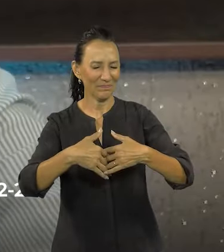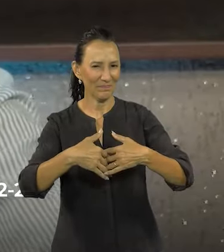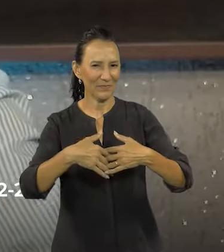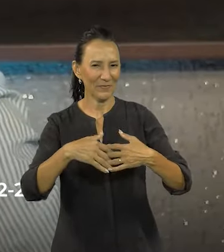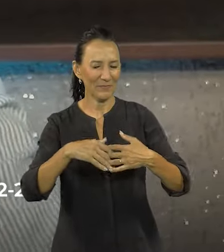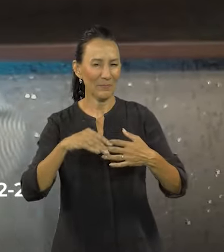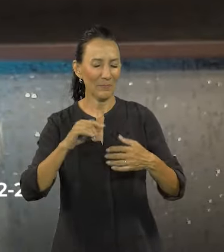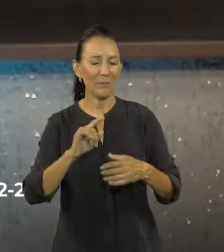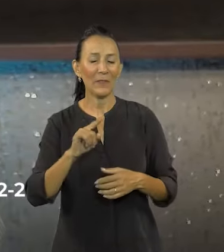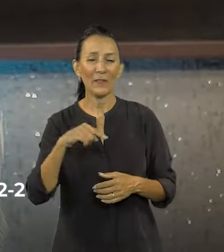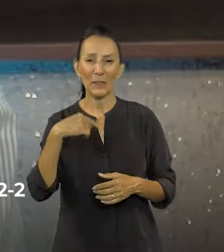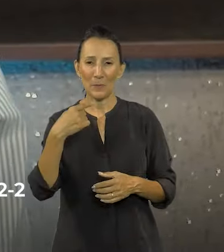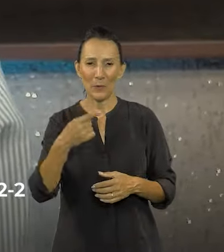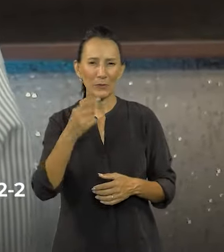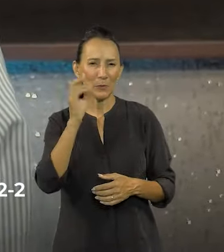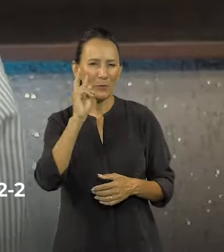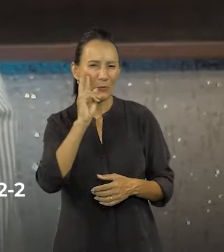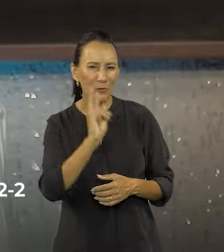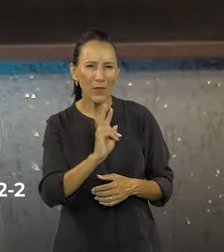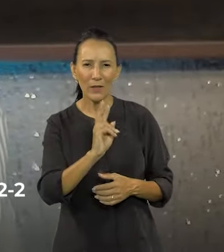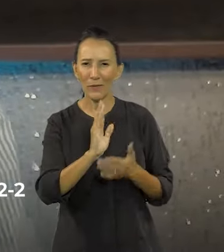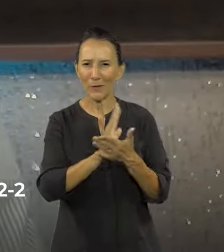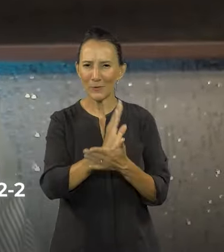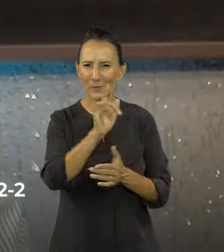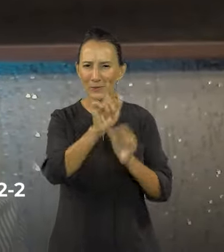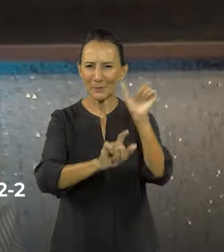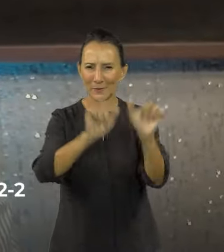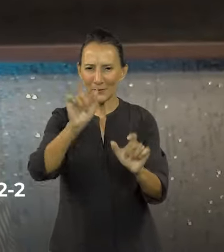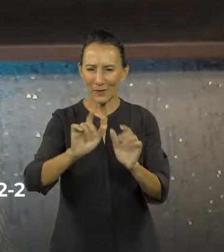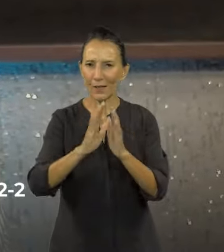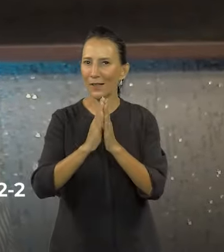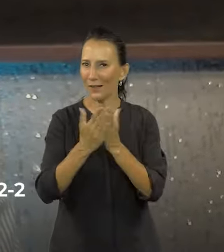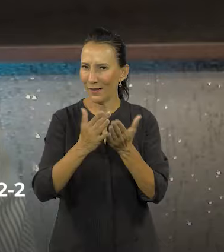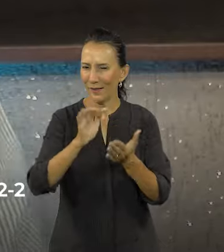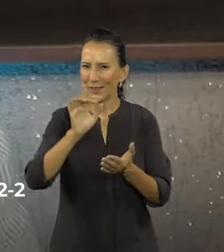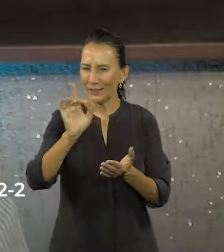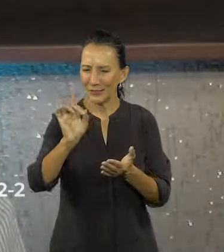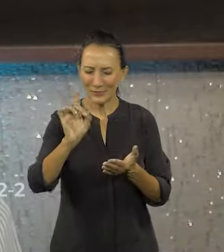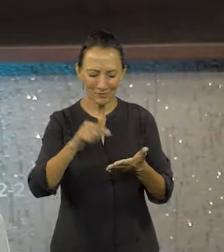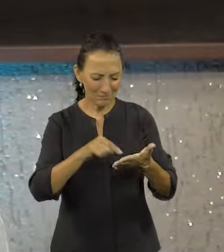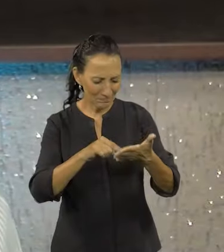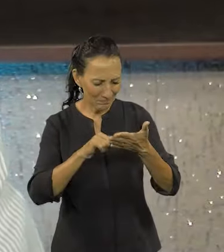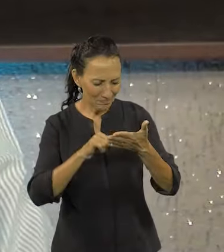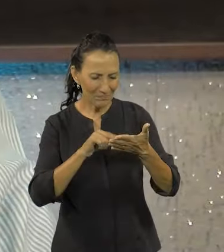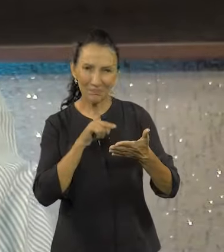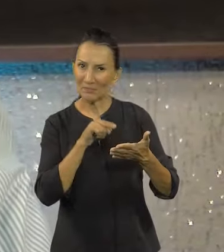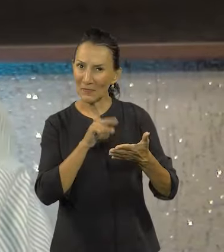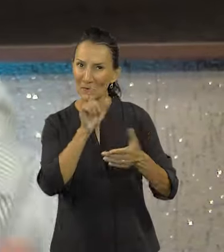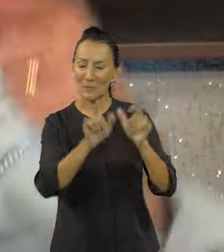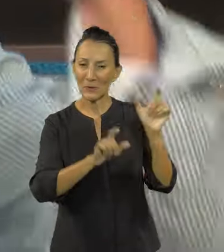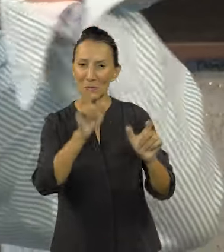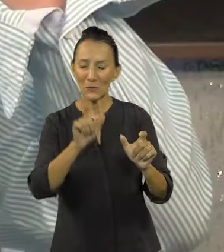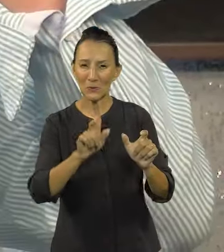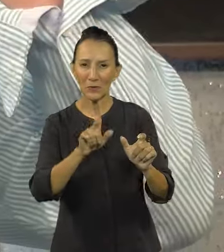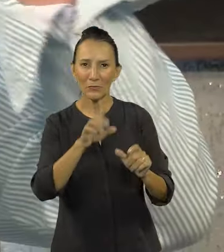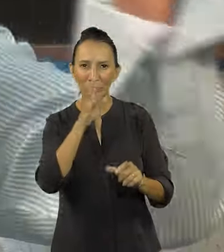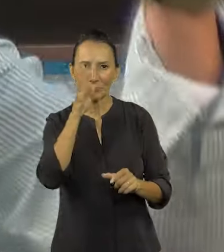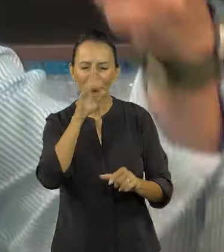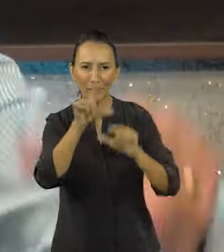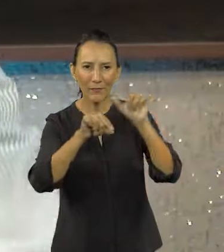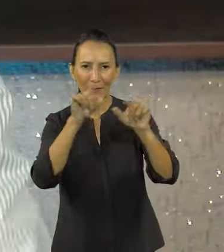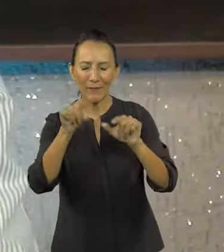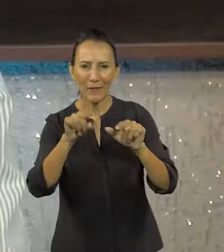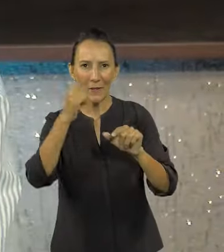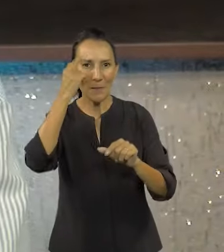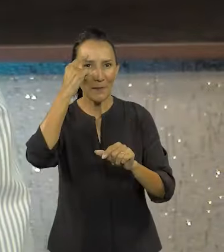isso vamos ver na Bíblia algumas pessoas que foram precipitadas agiram sem pensar e